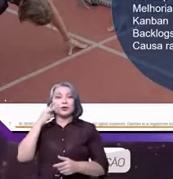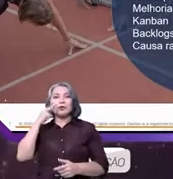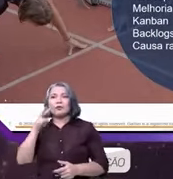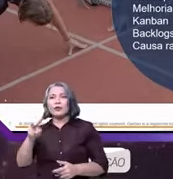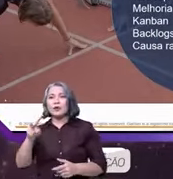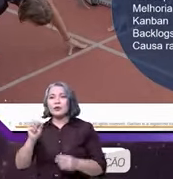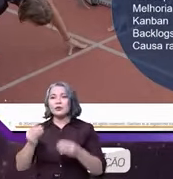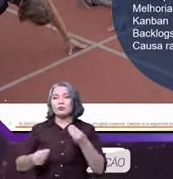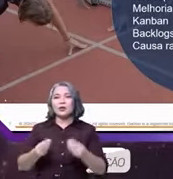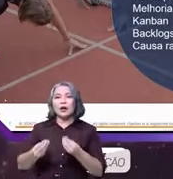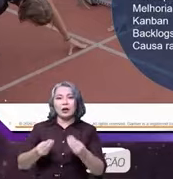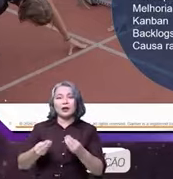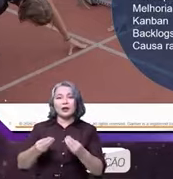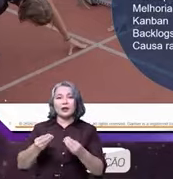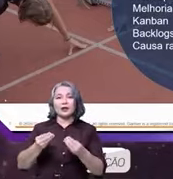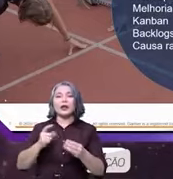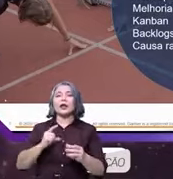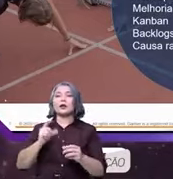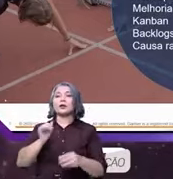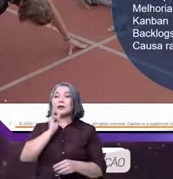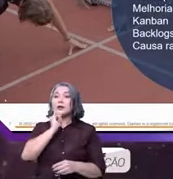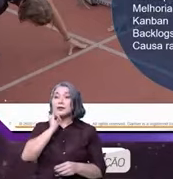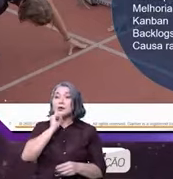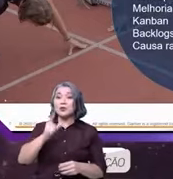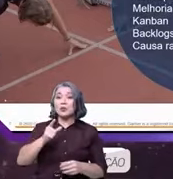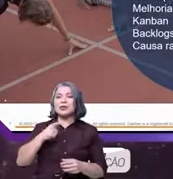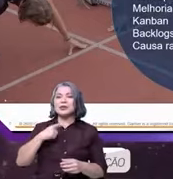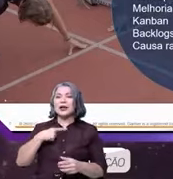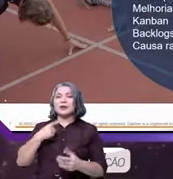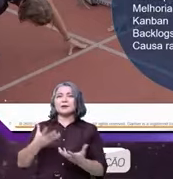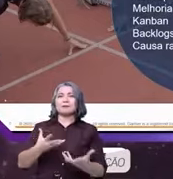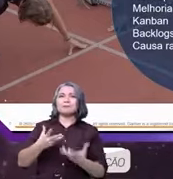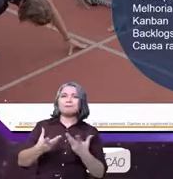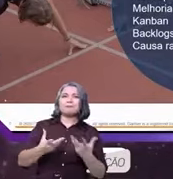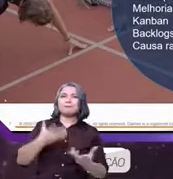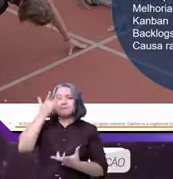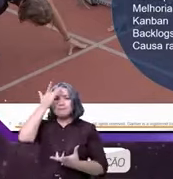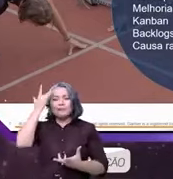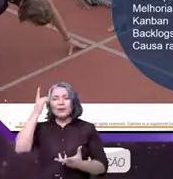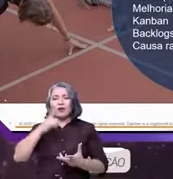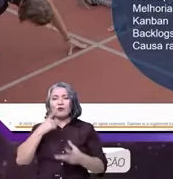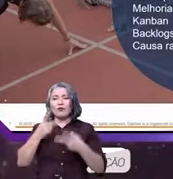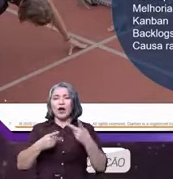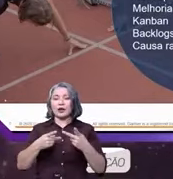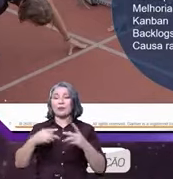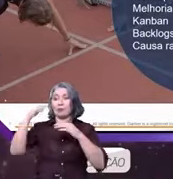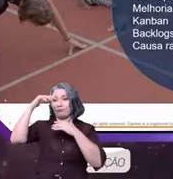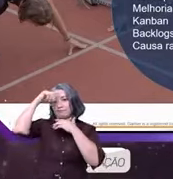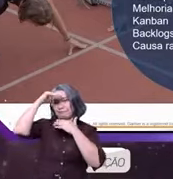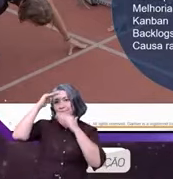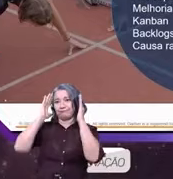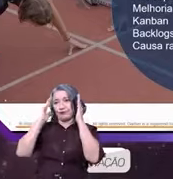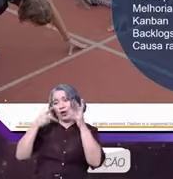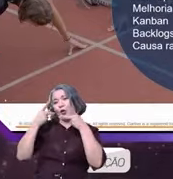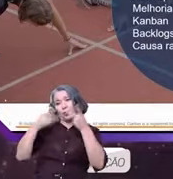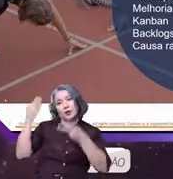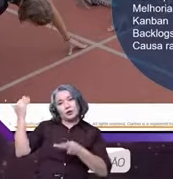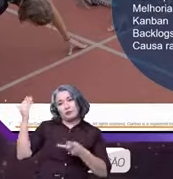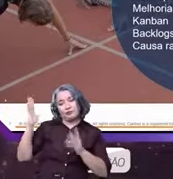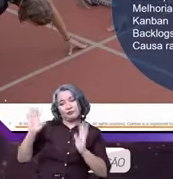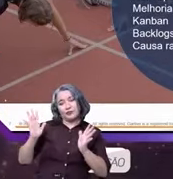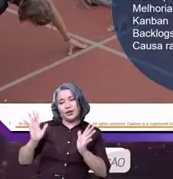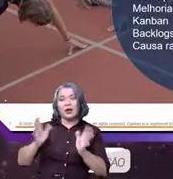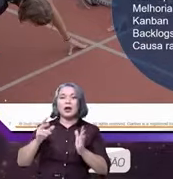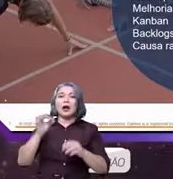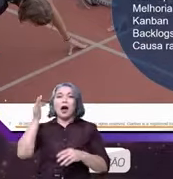aplicação, existe uma certa resistência. Por quê? Porque, tradicionalmente, como eu contei um pouco do histórico, ágil